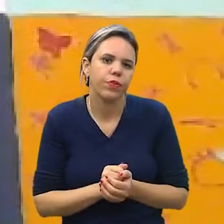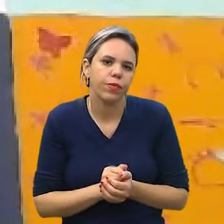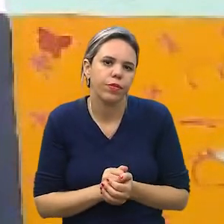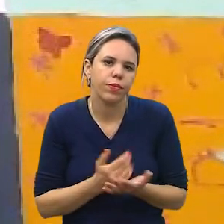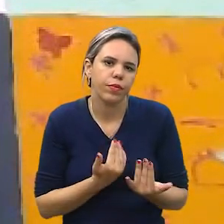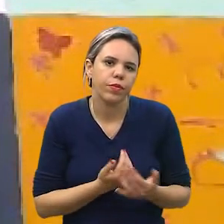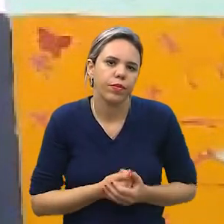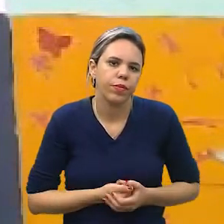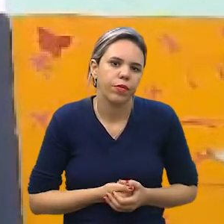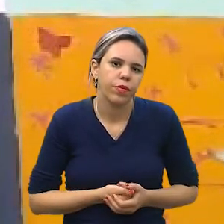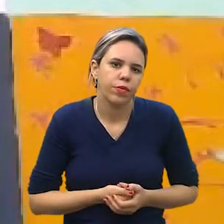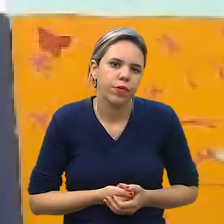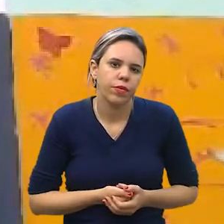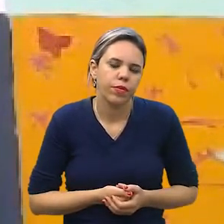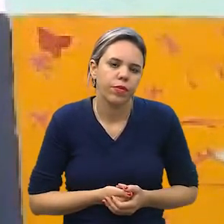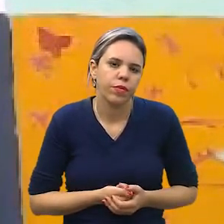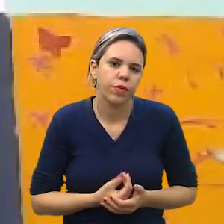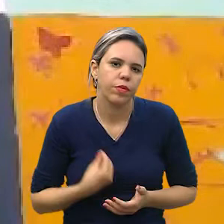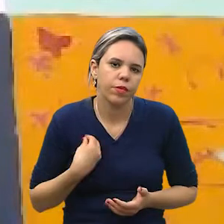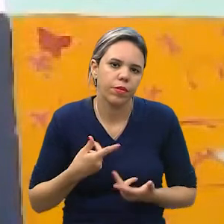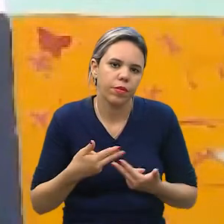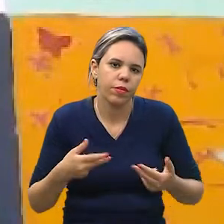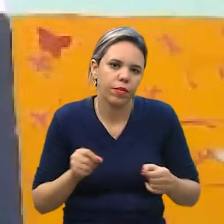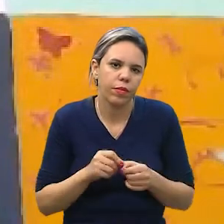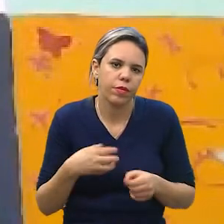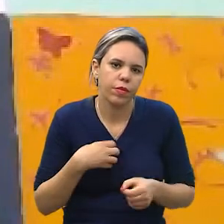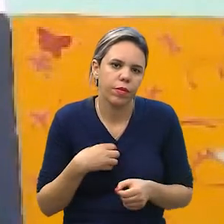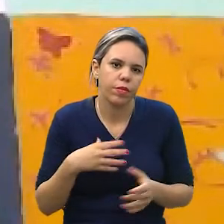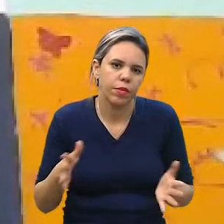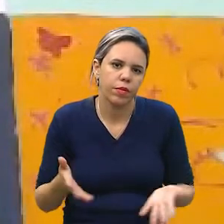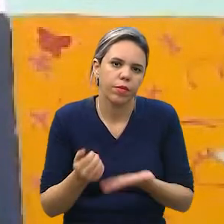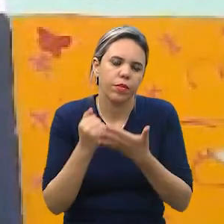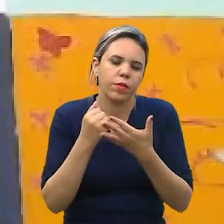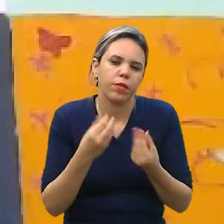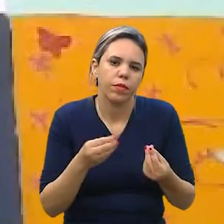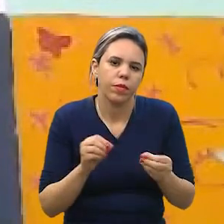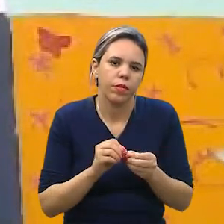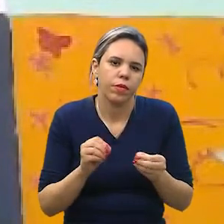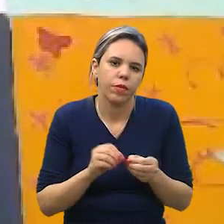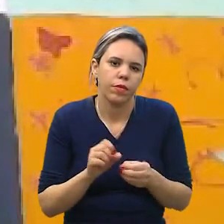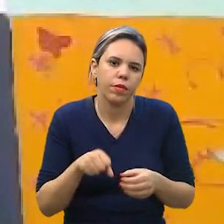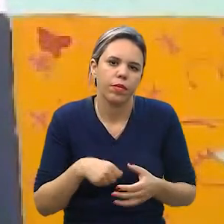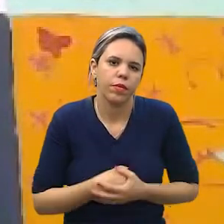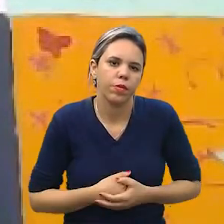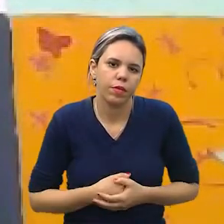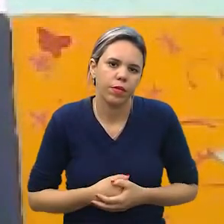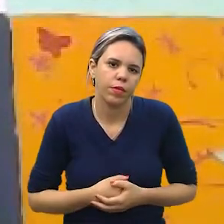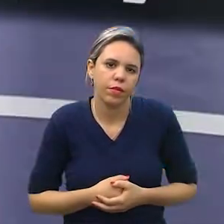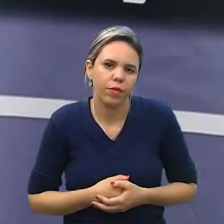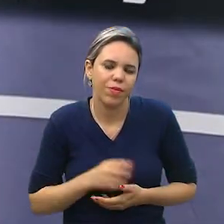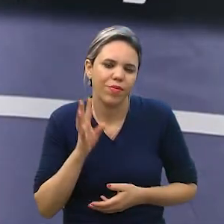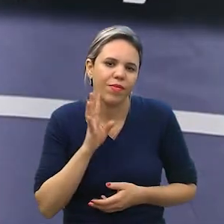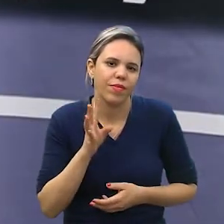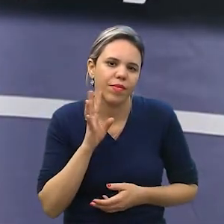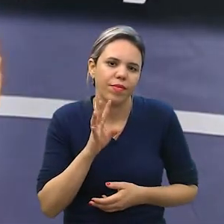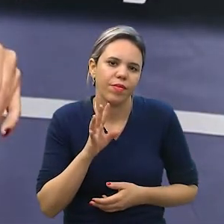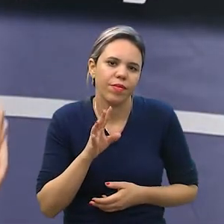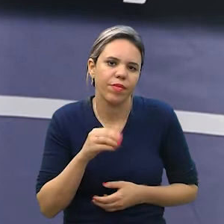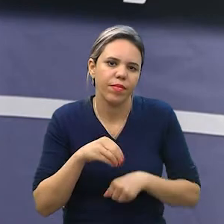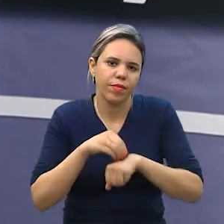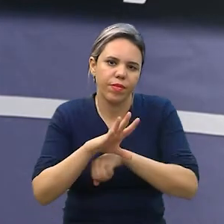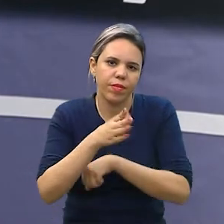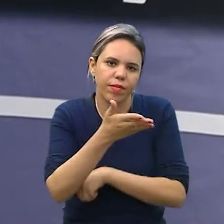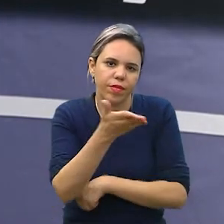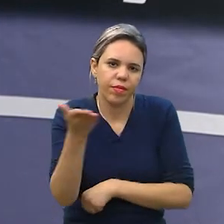com jovens. Então, existem várias formas de contribuir, muitas formas mesmo. Que legal. Então fica aí